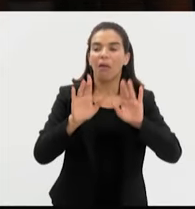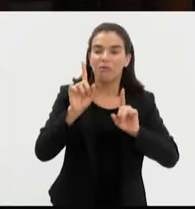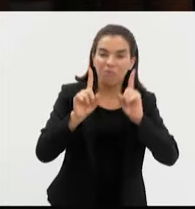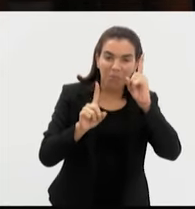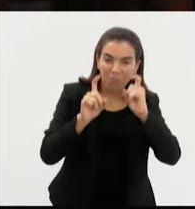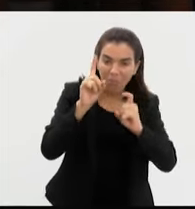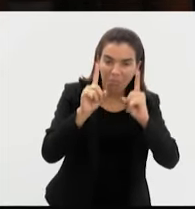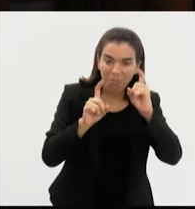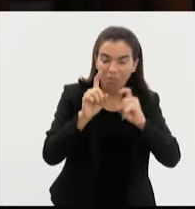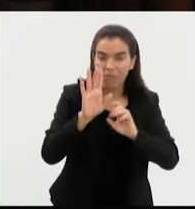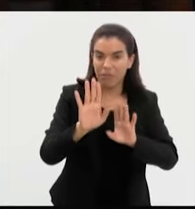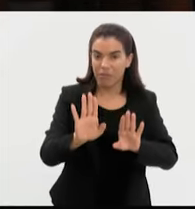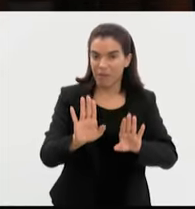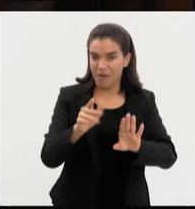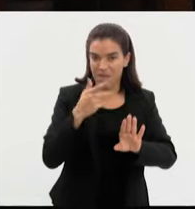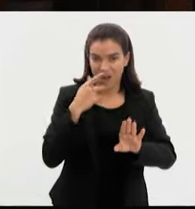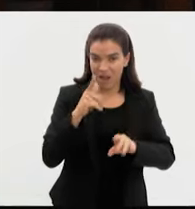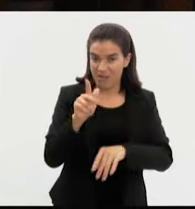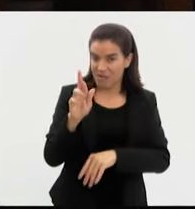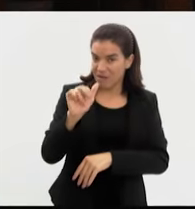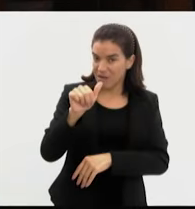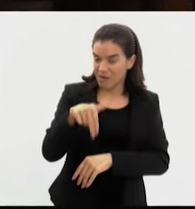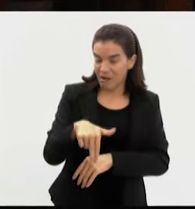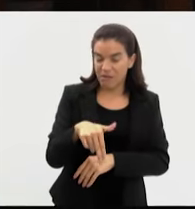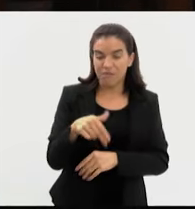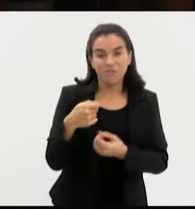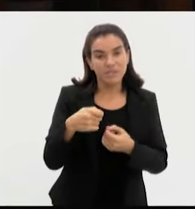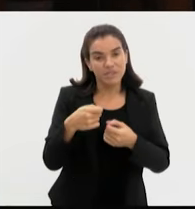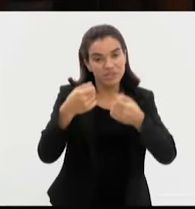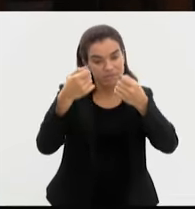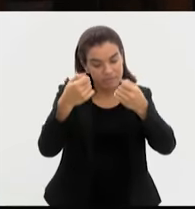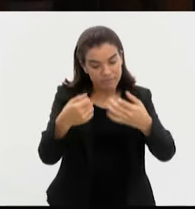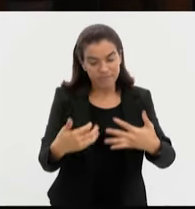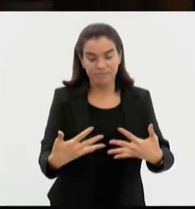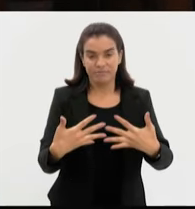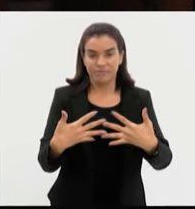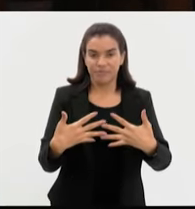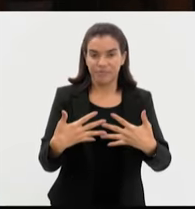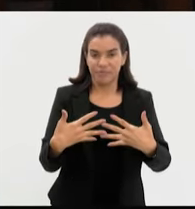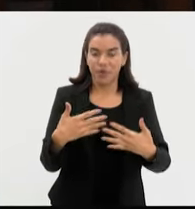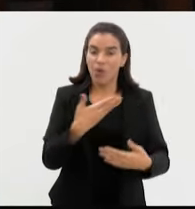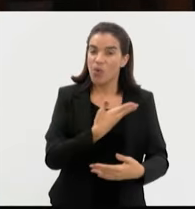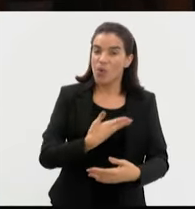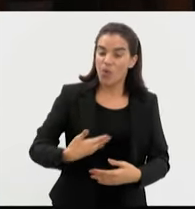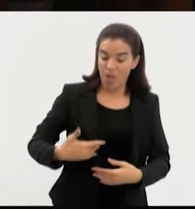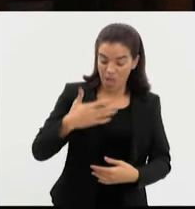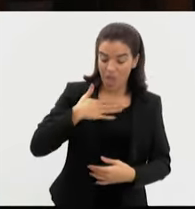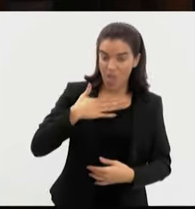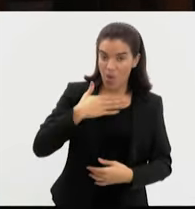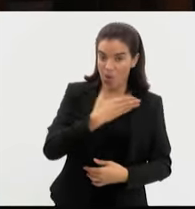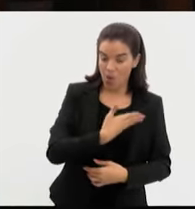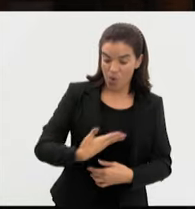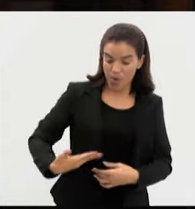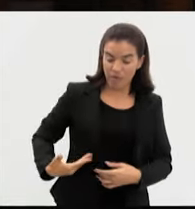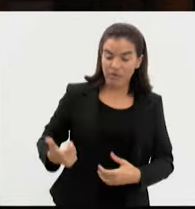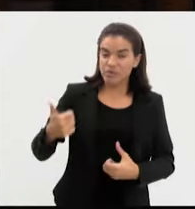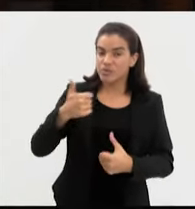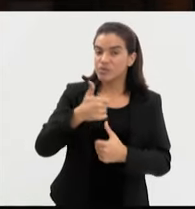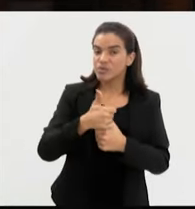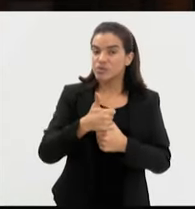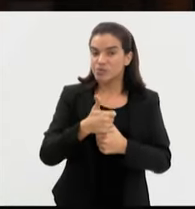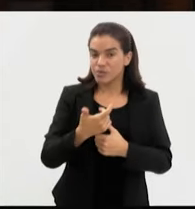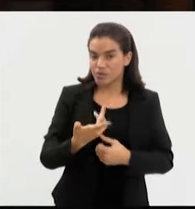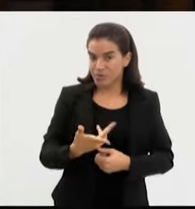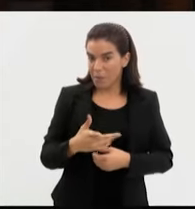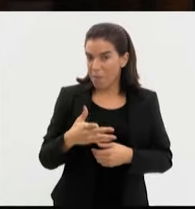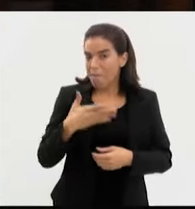de Gran porque a gente precisa ter uma definição do que o governador vai fazer para substituir até a Gran dá